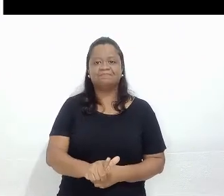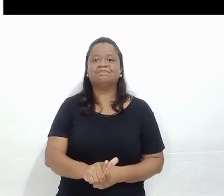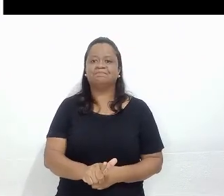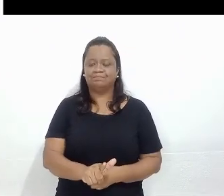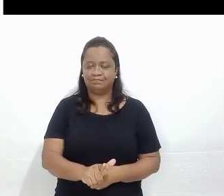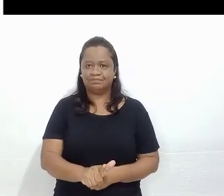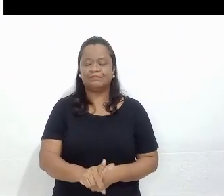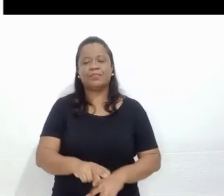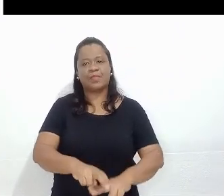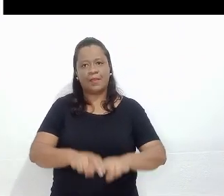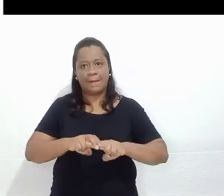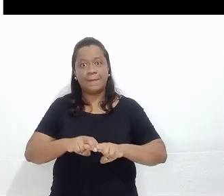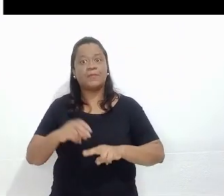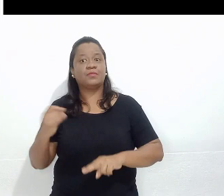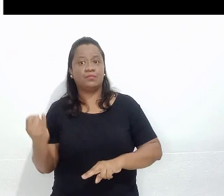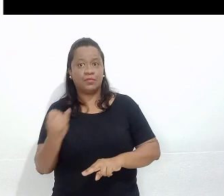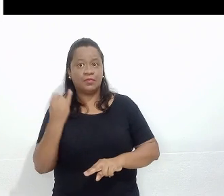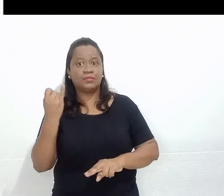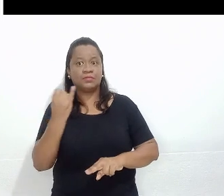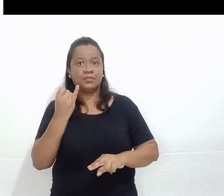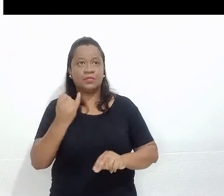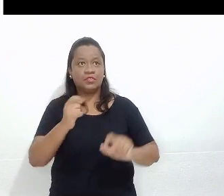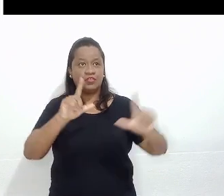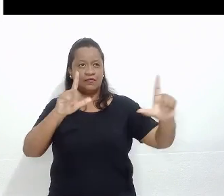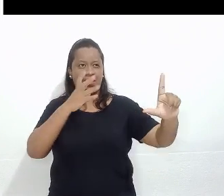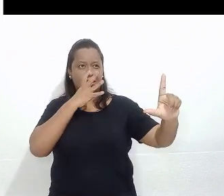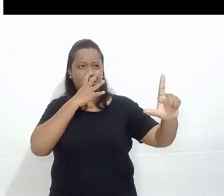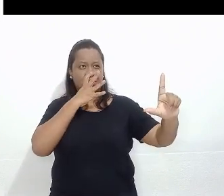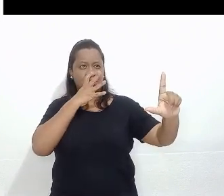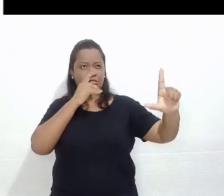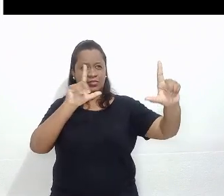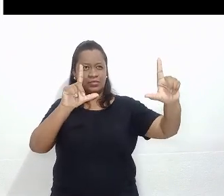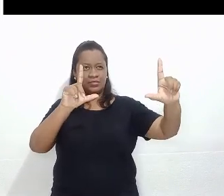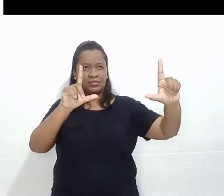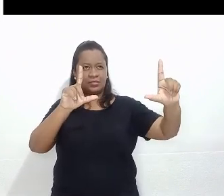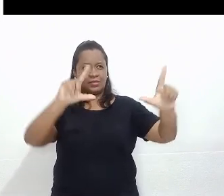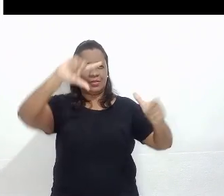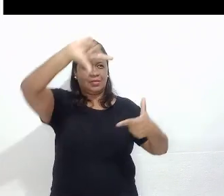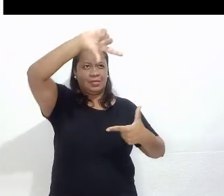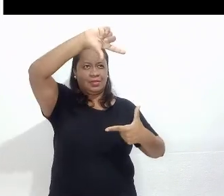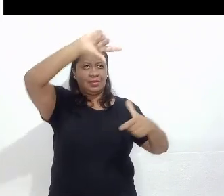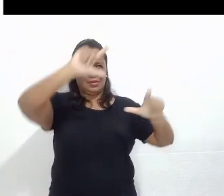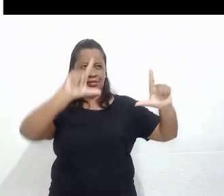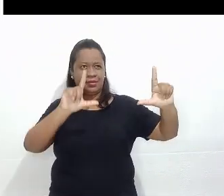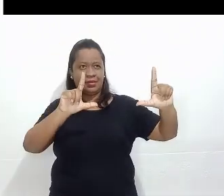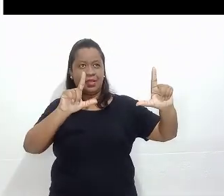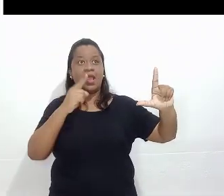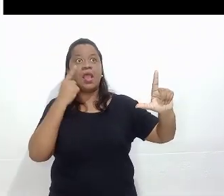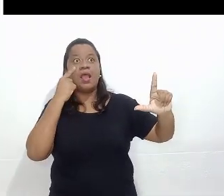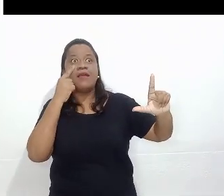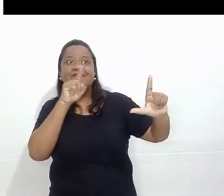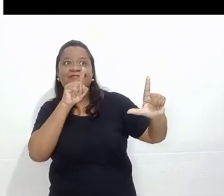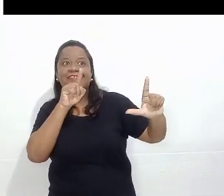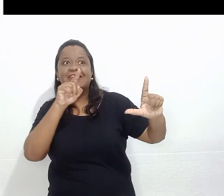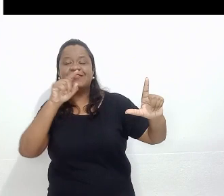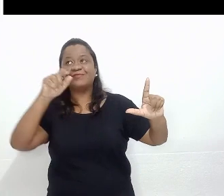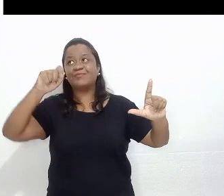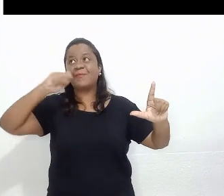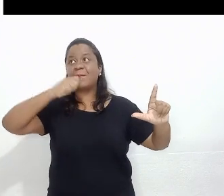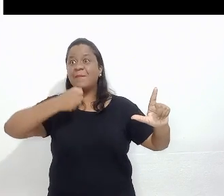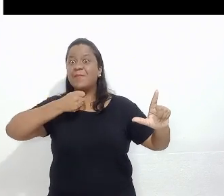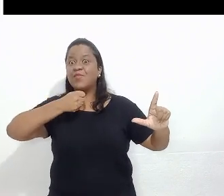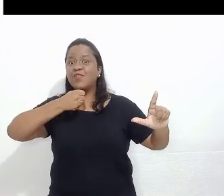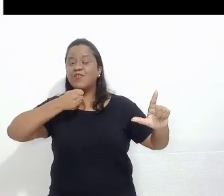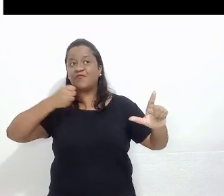é importante o vídeo assiste, porque vai estar todo mundo vendo ali o resultado. Aí alguém vê lá aquela pontinha do microfone. Opa, galera, vamos lá, grava